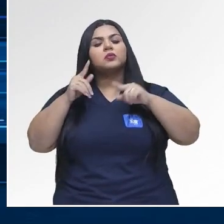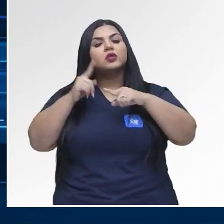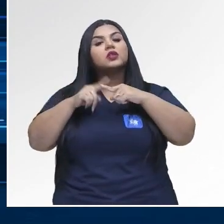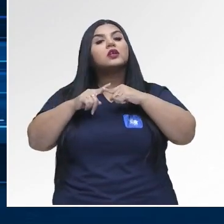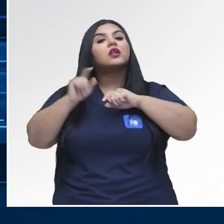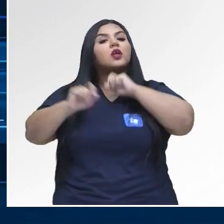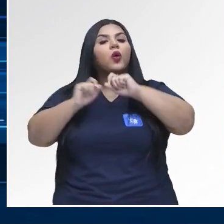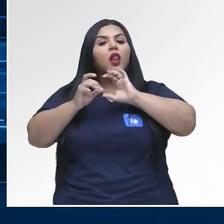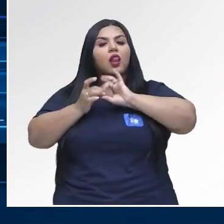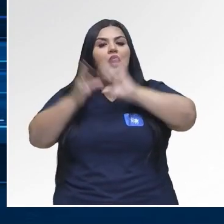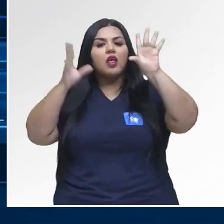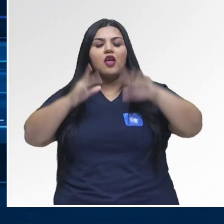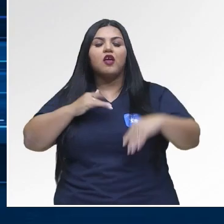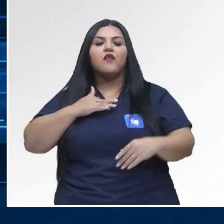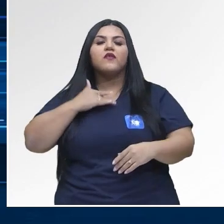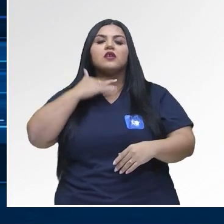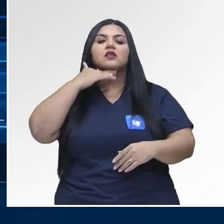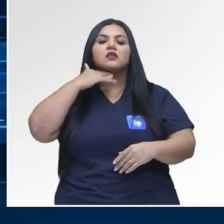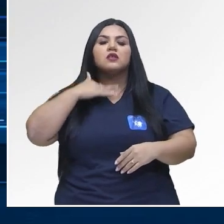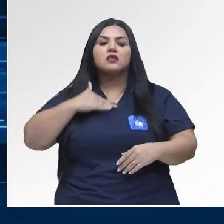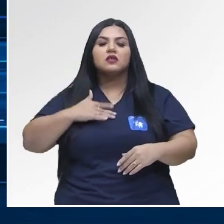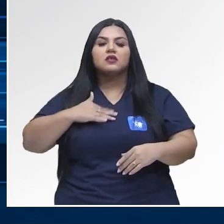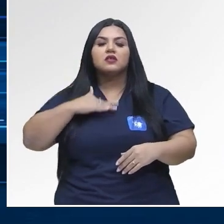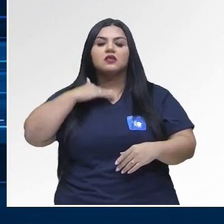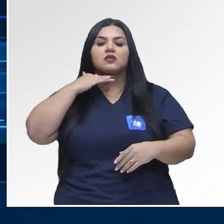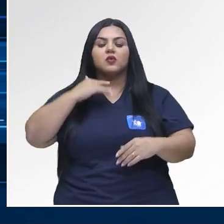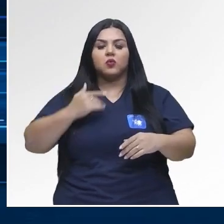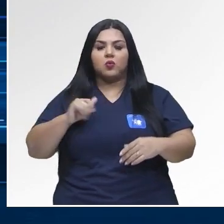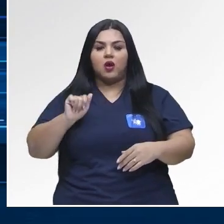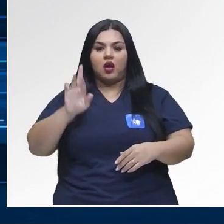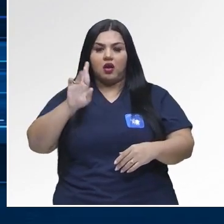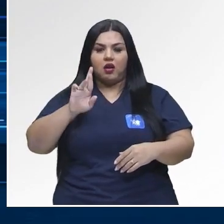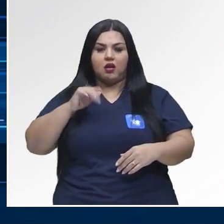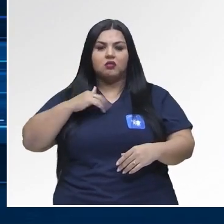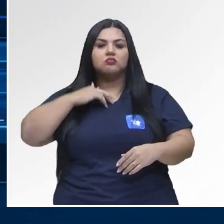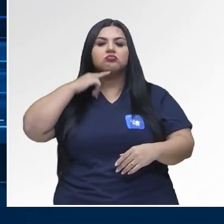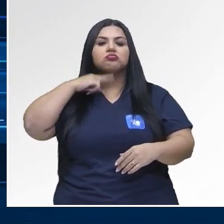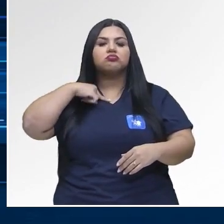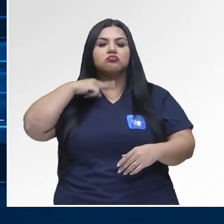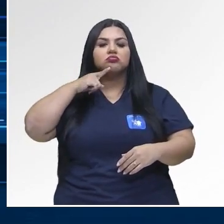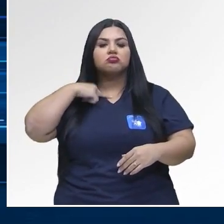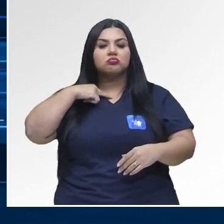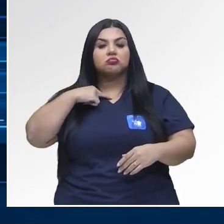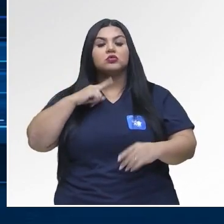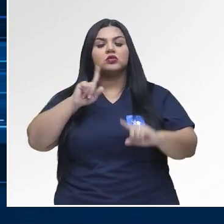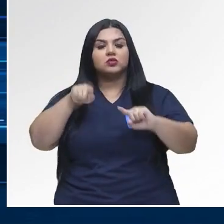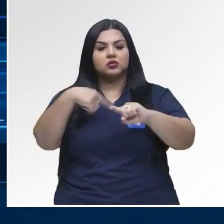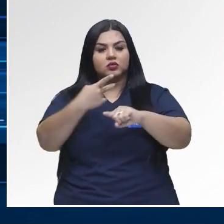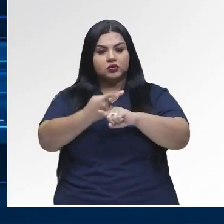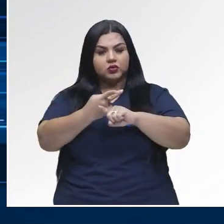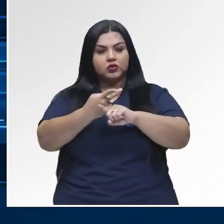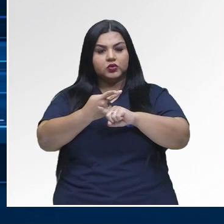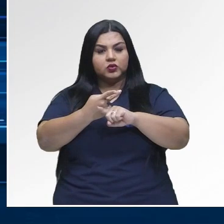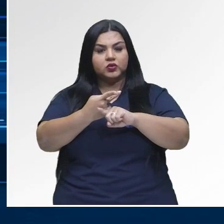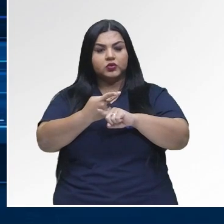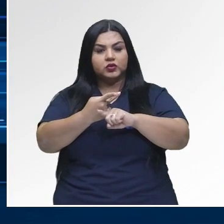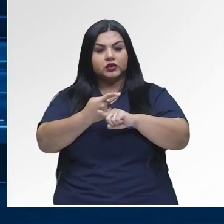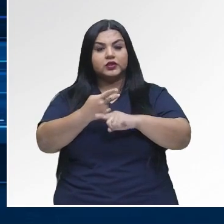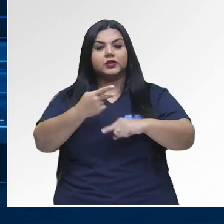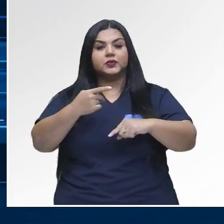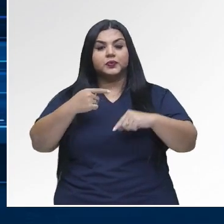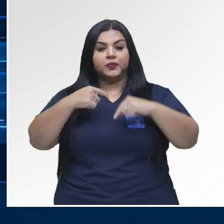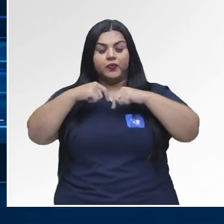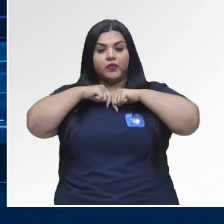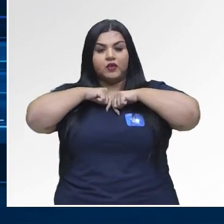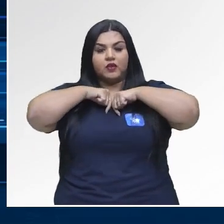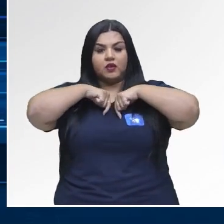passagem livre do ar para os pulmões, ok? Da traqueia nós vamos ter os brônquios, e aí cada